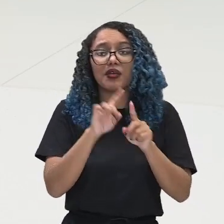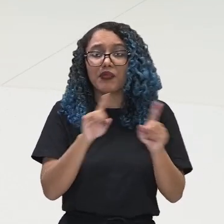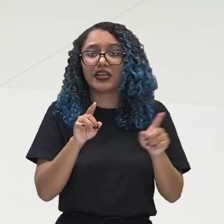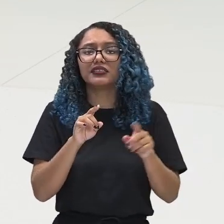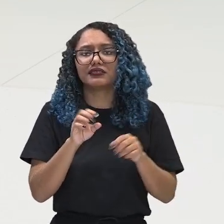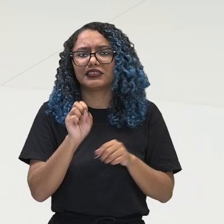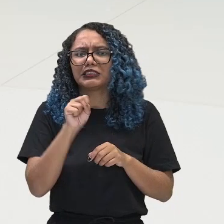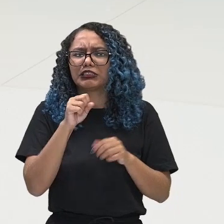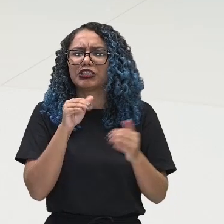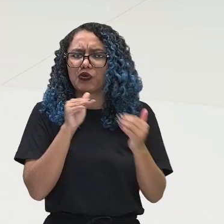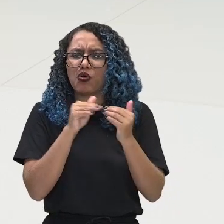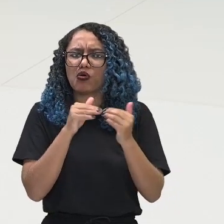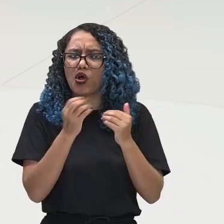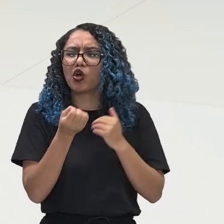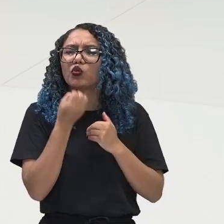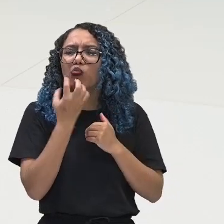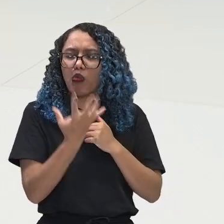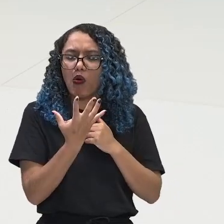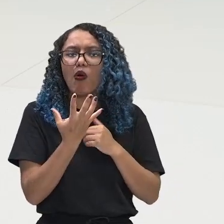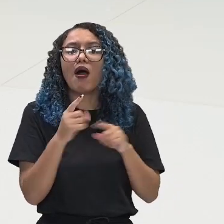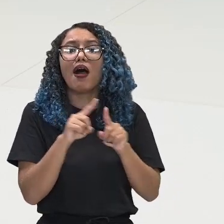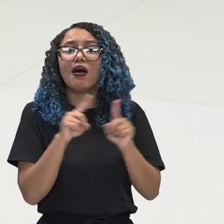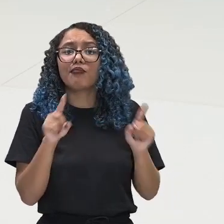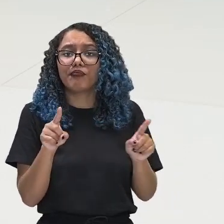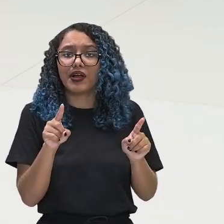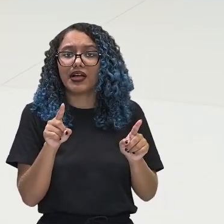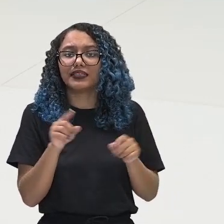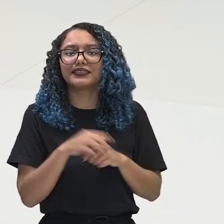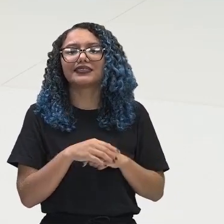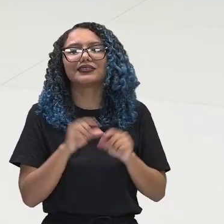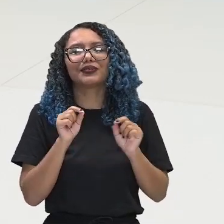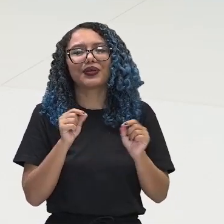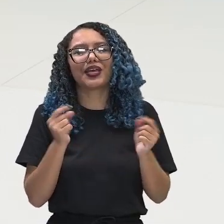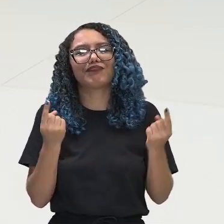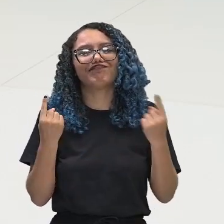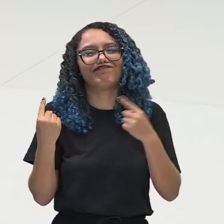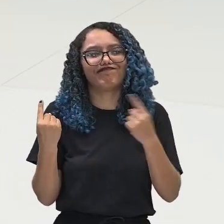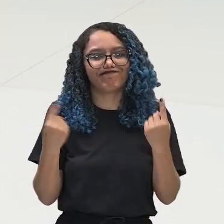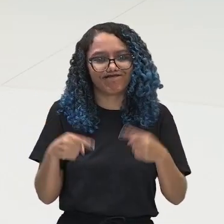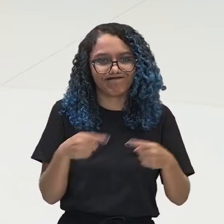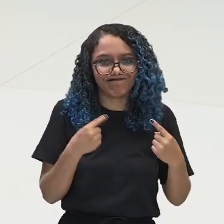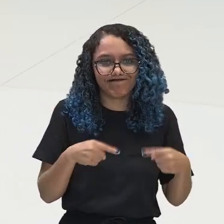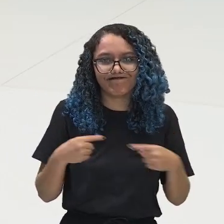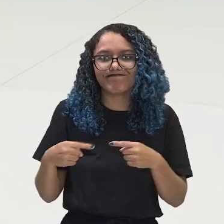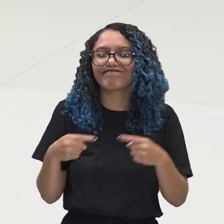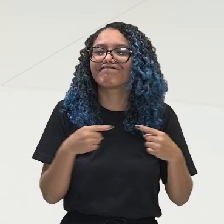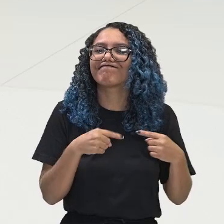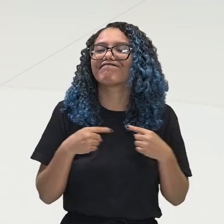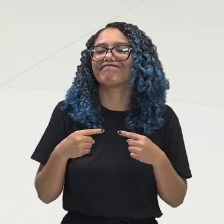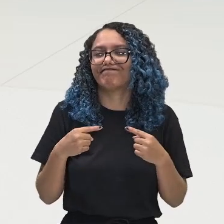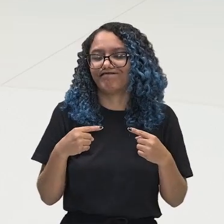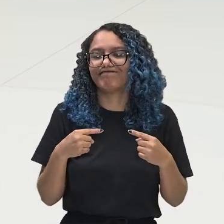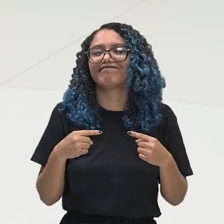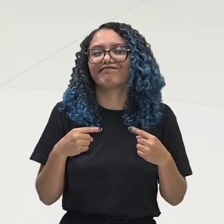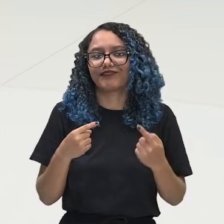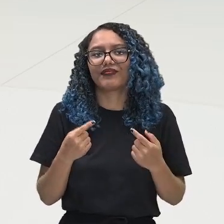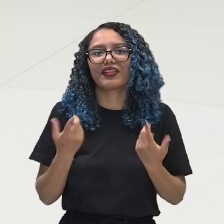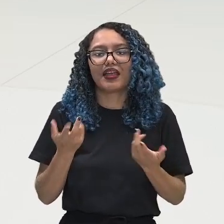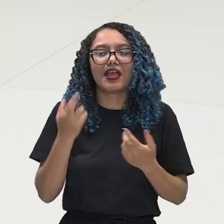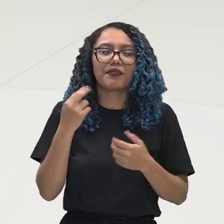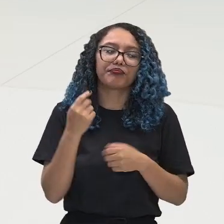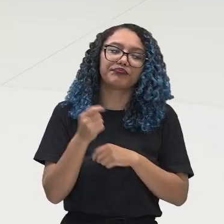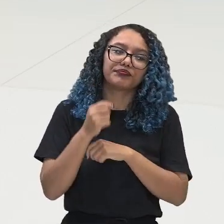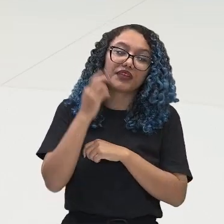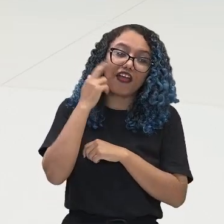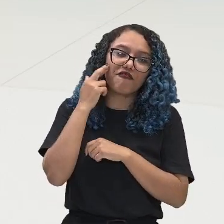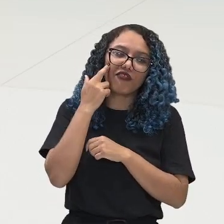bom, eu concordo com a autora, mas ao mesmo tempo muito polêmico, faz com que a gente reflita sobre várias situações na